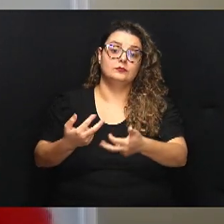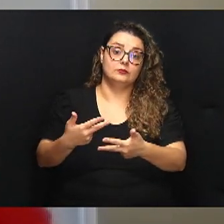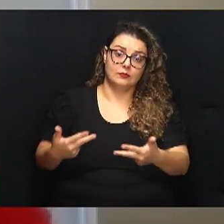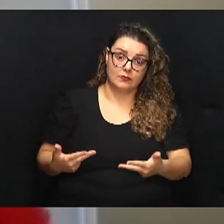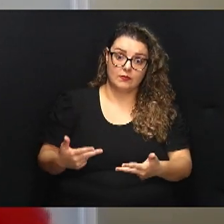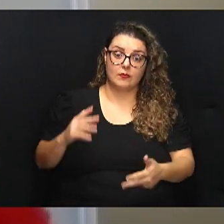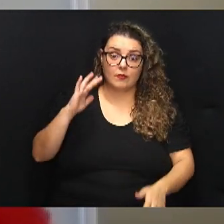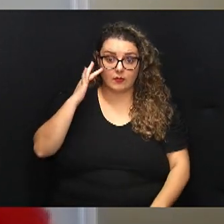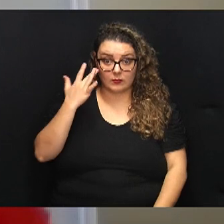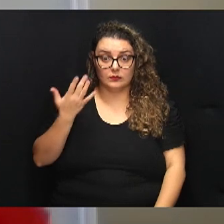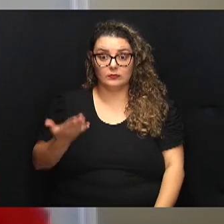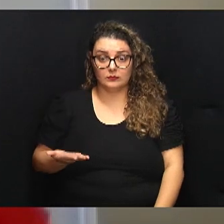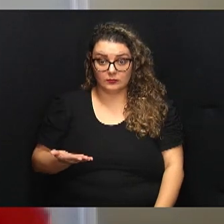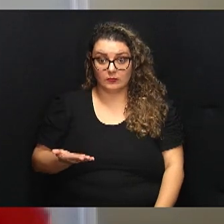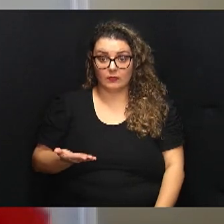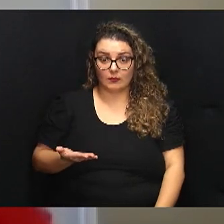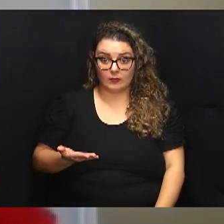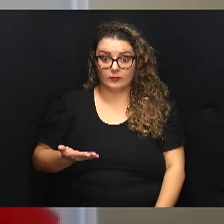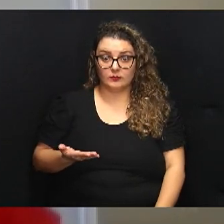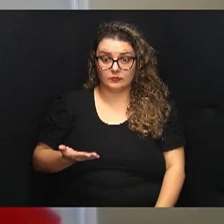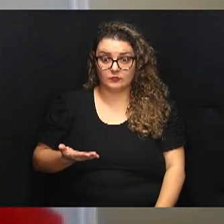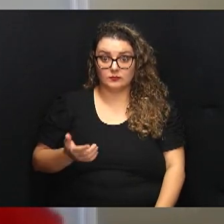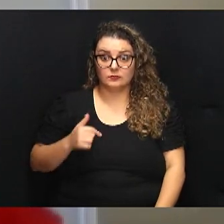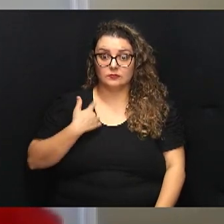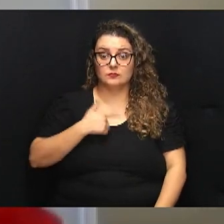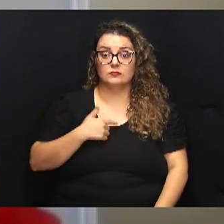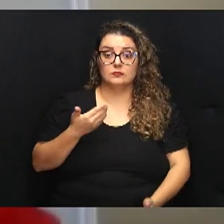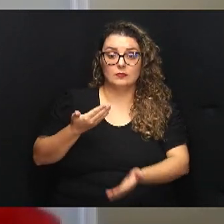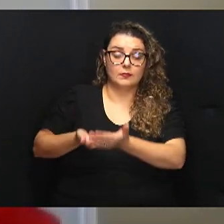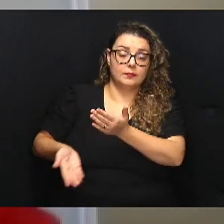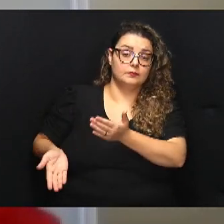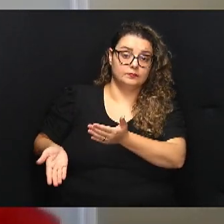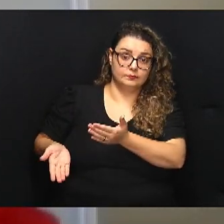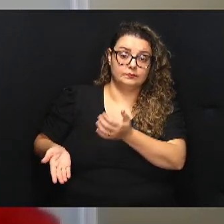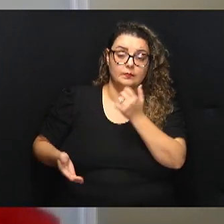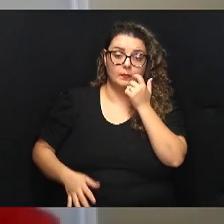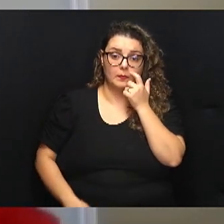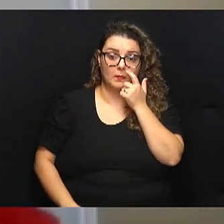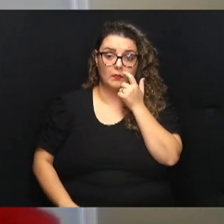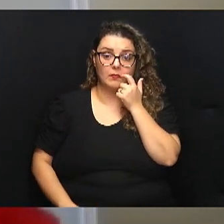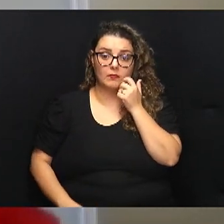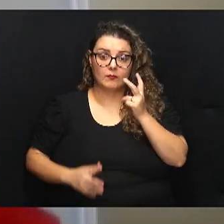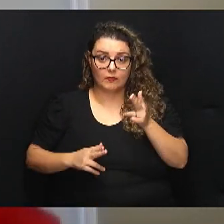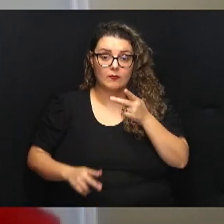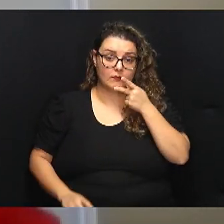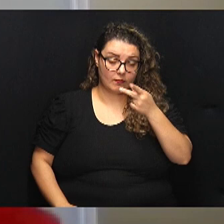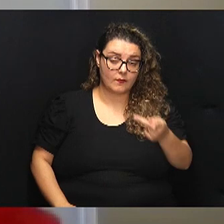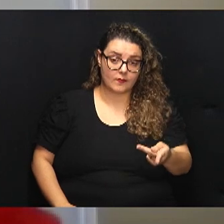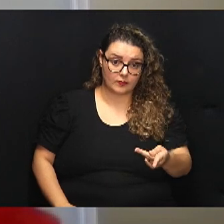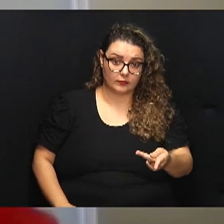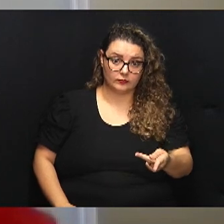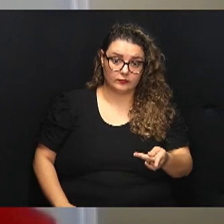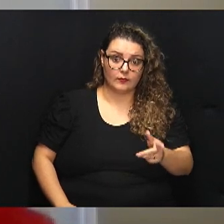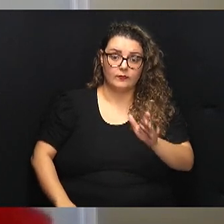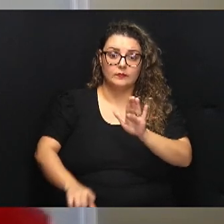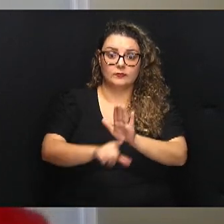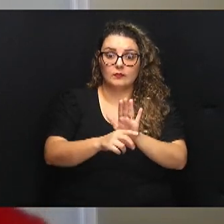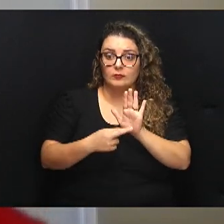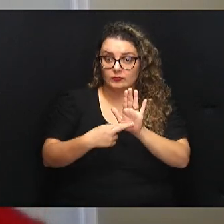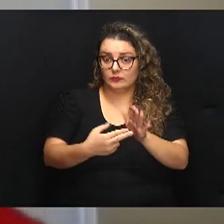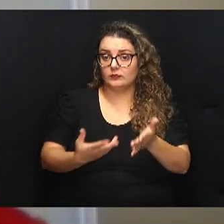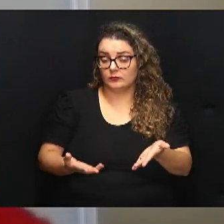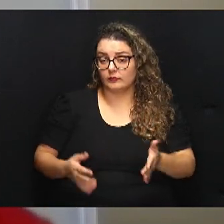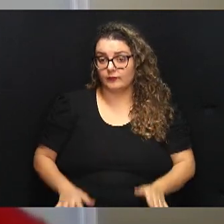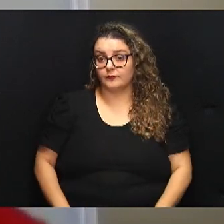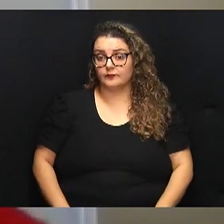que nós estamos para trás, né, é essa questão que eu mencionei da legislação referente